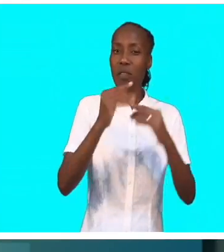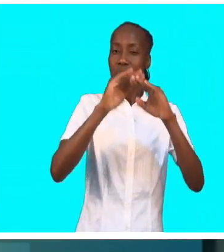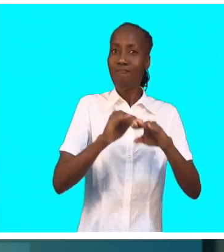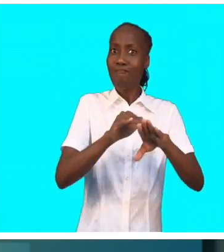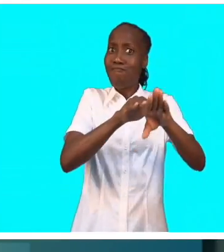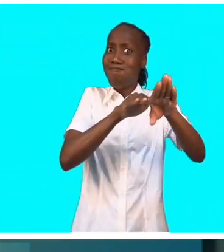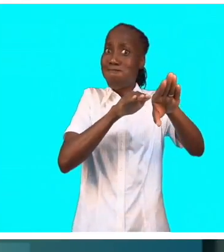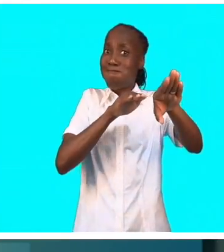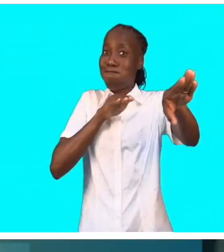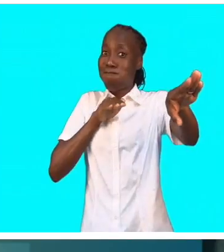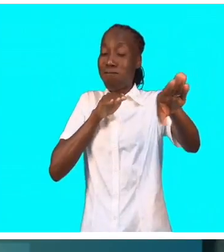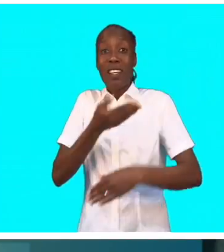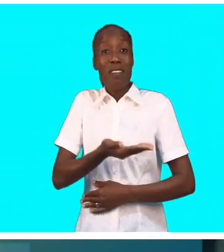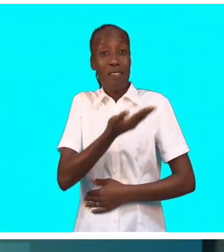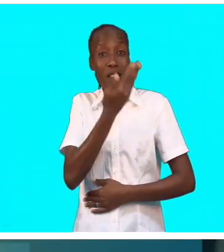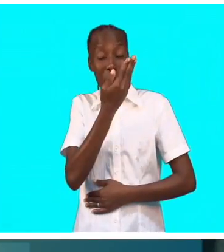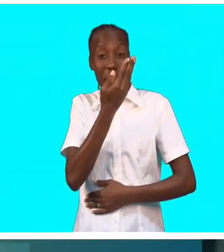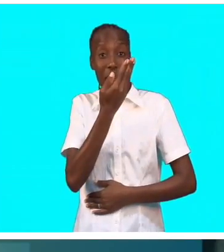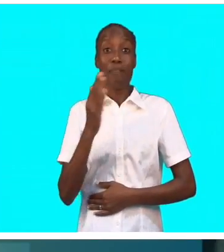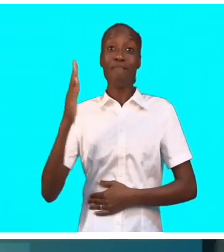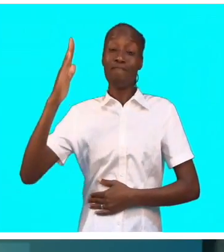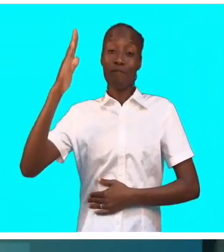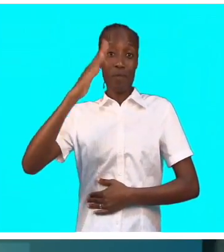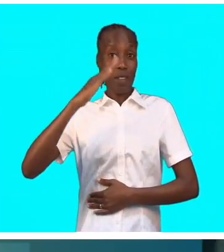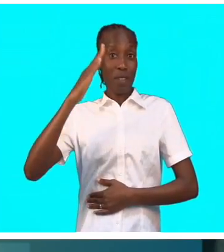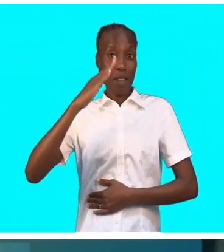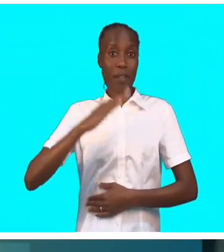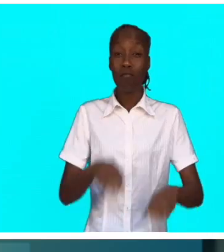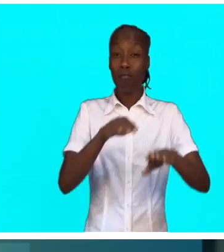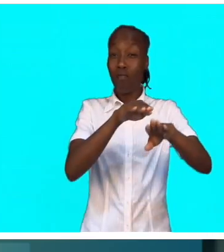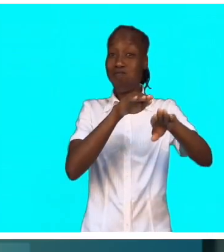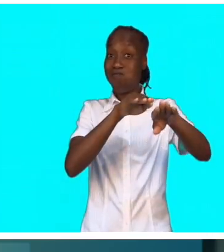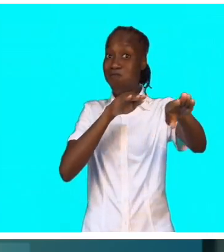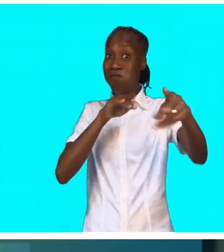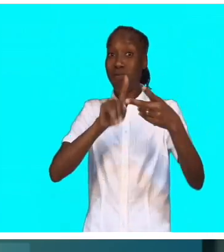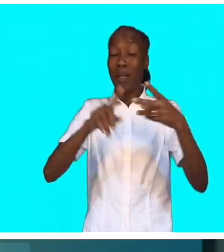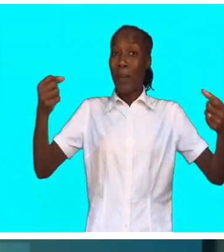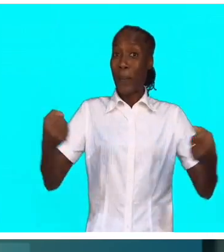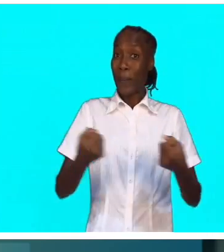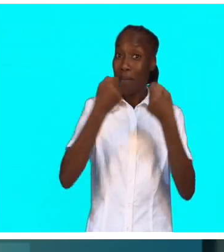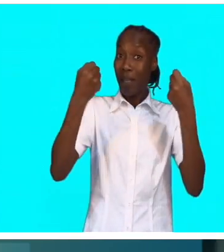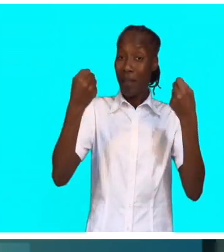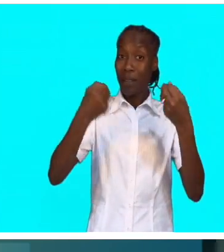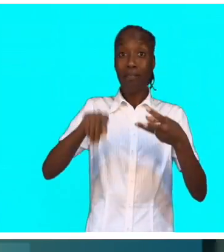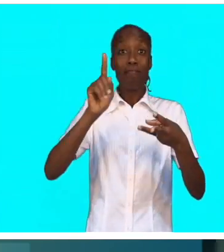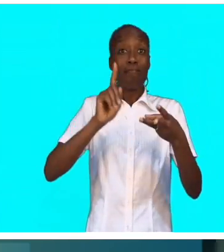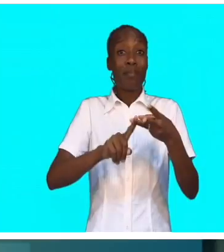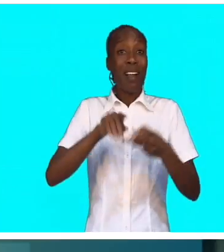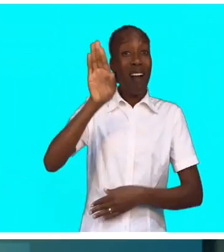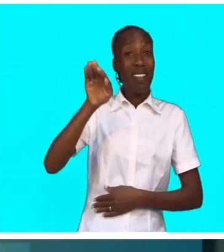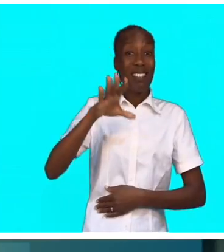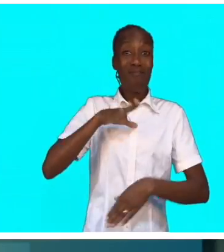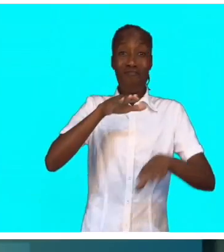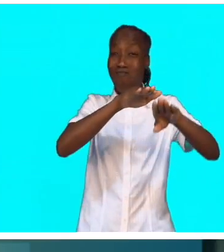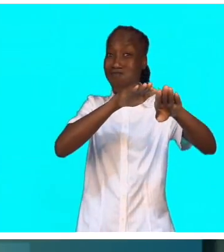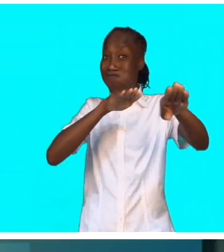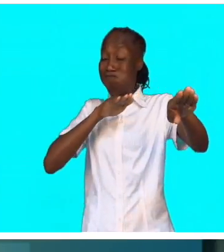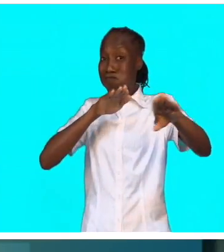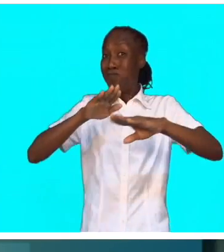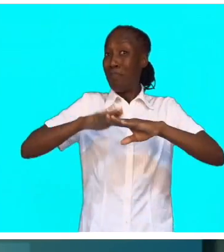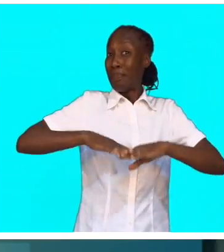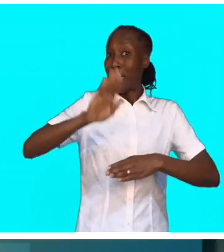condiciona o trânsito, sobretudo nas horas de ponta. Engravamento, acidente, a tarde